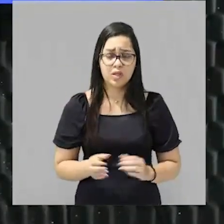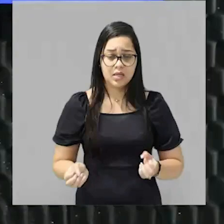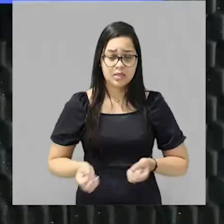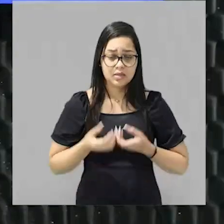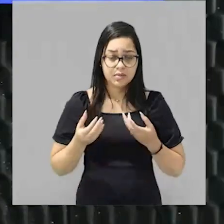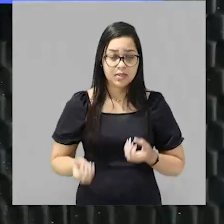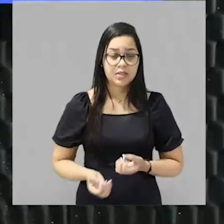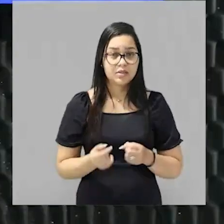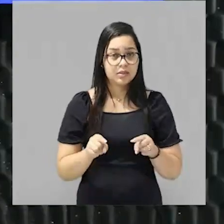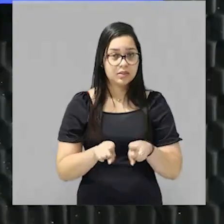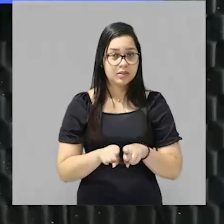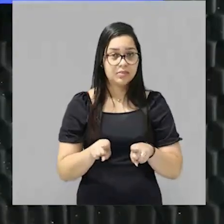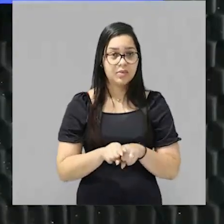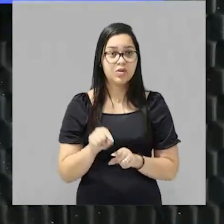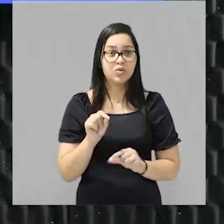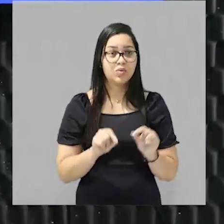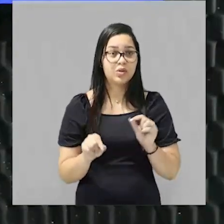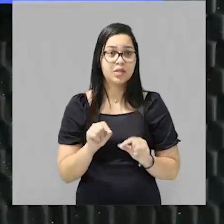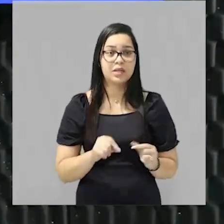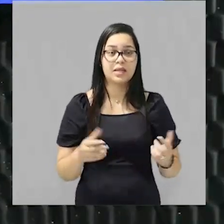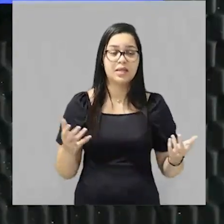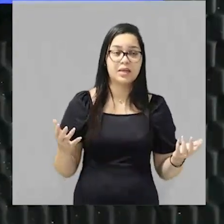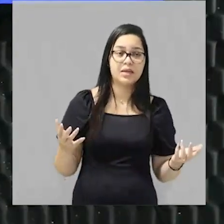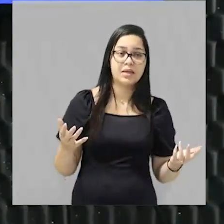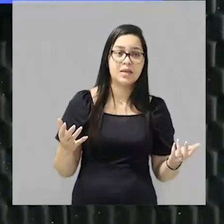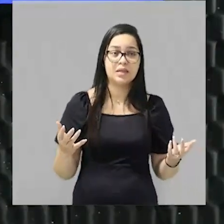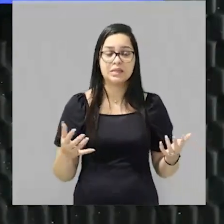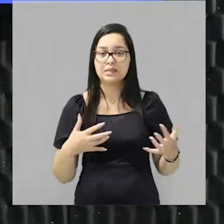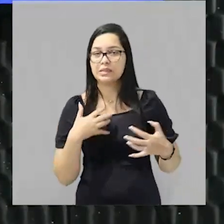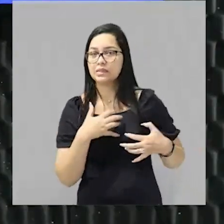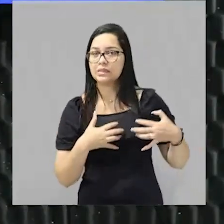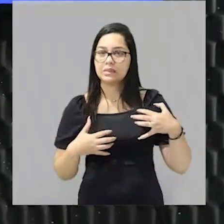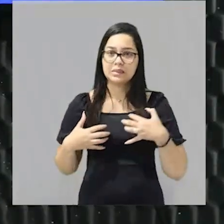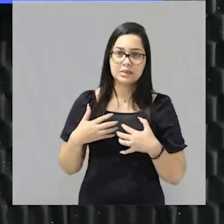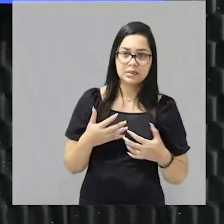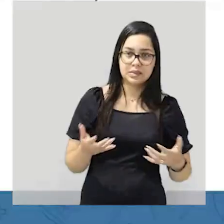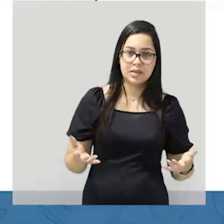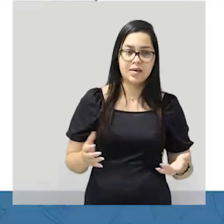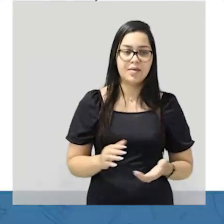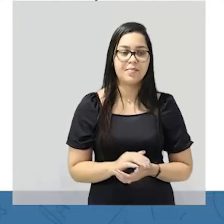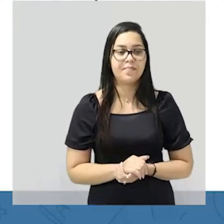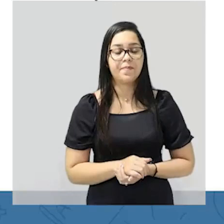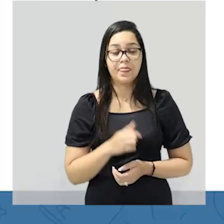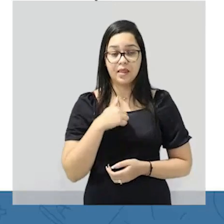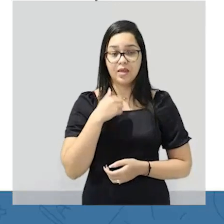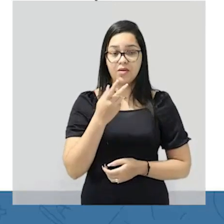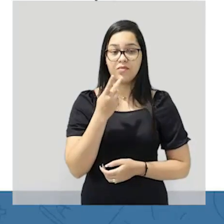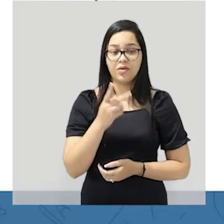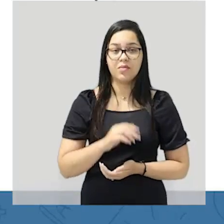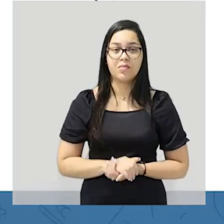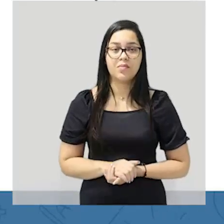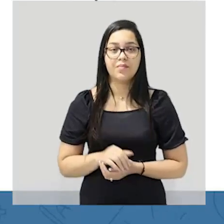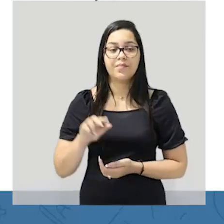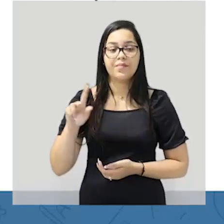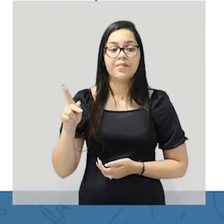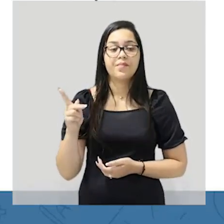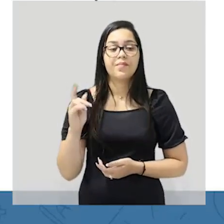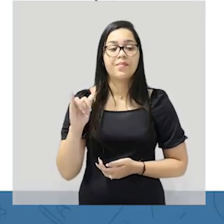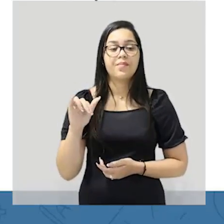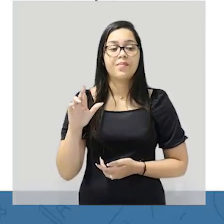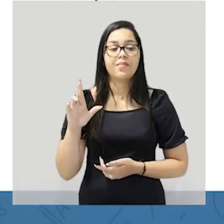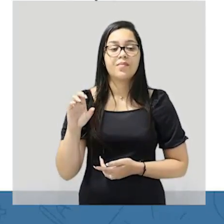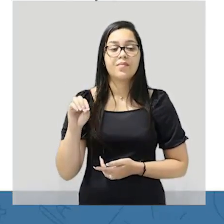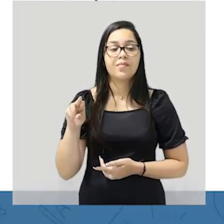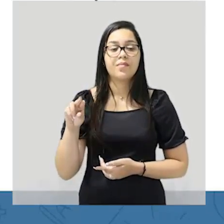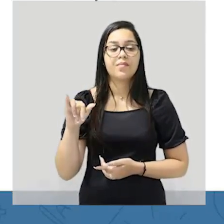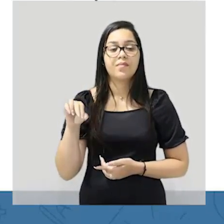de outra. Olha só, por ter ficado calado durante anos, aturando todos os tipos de